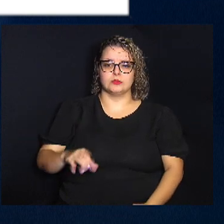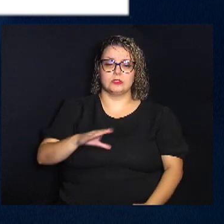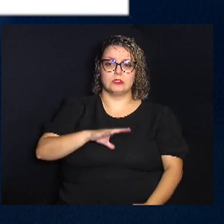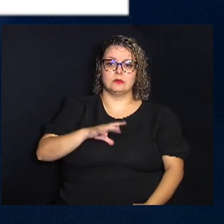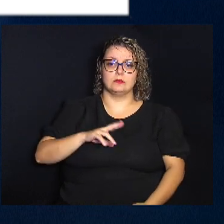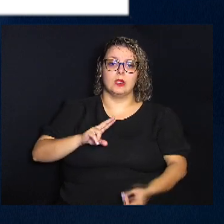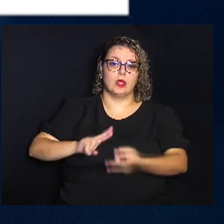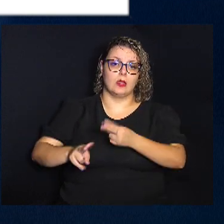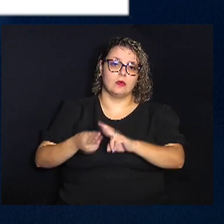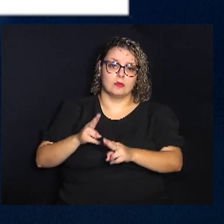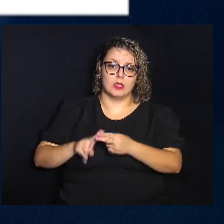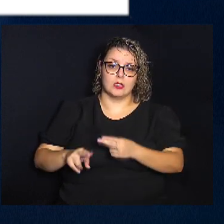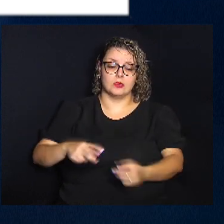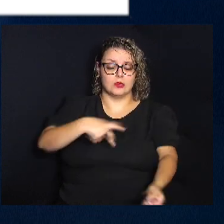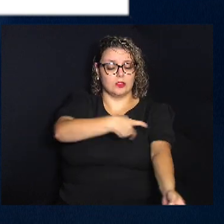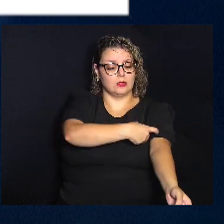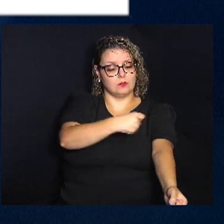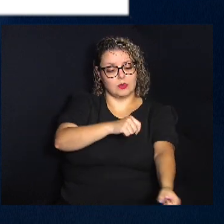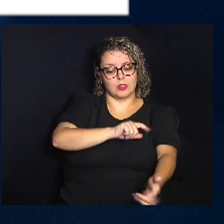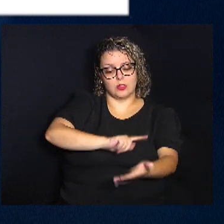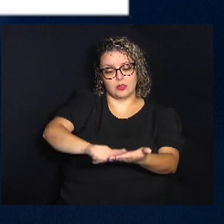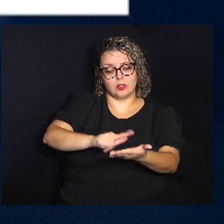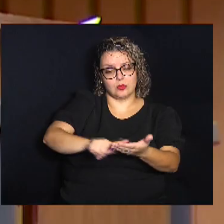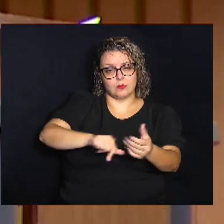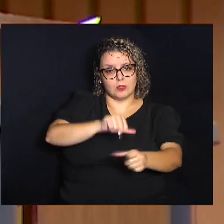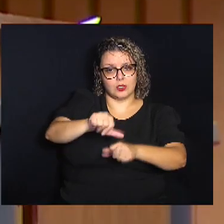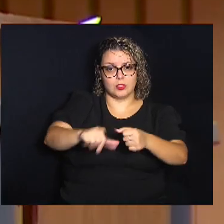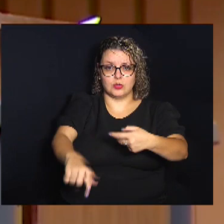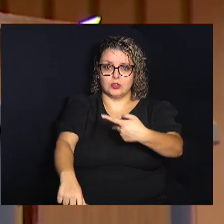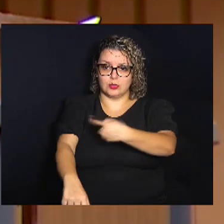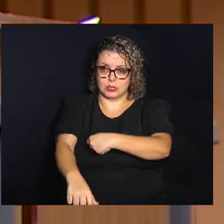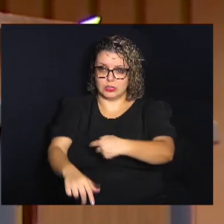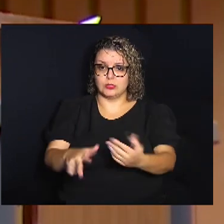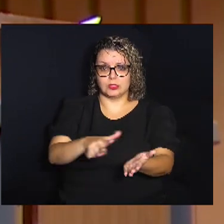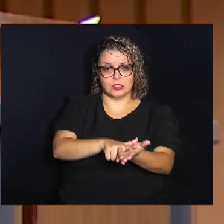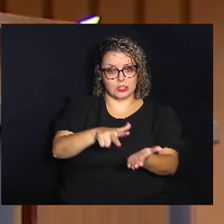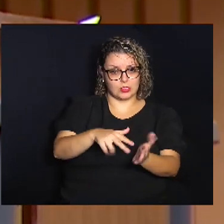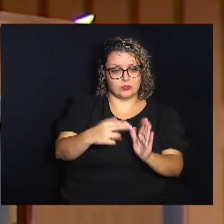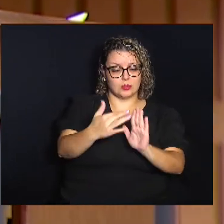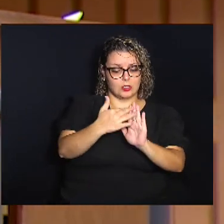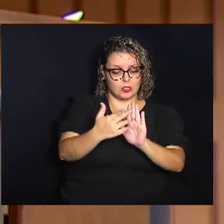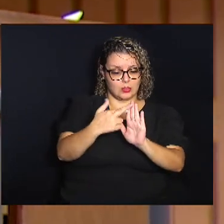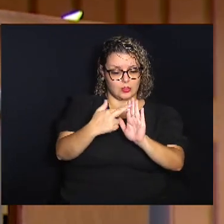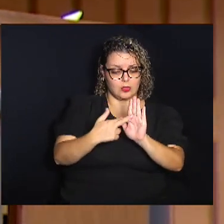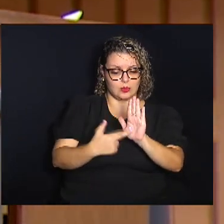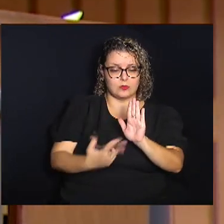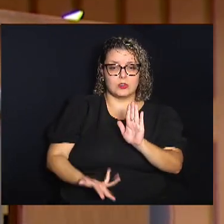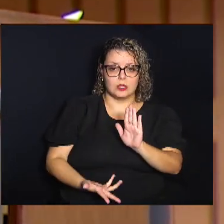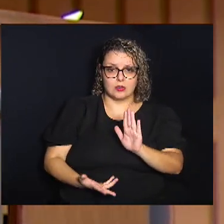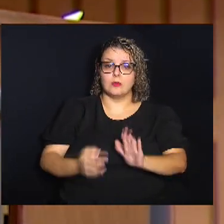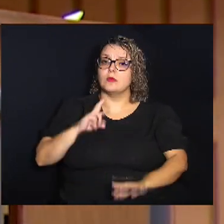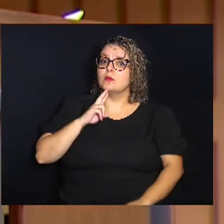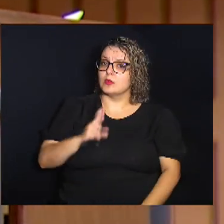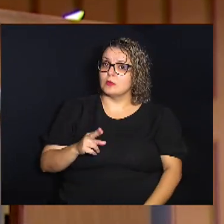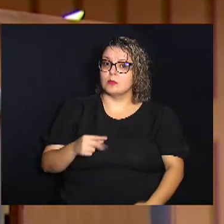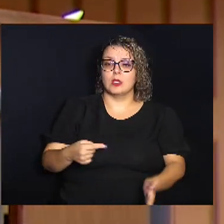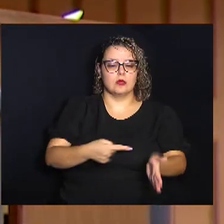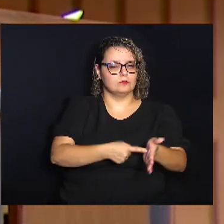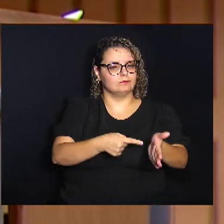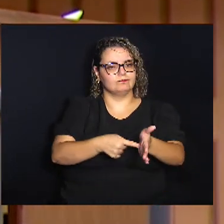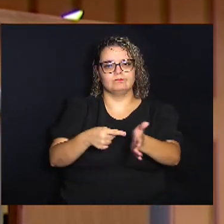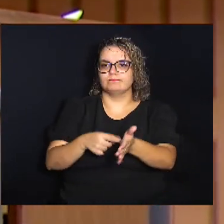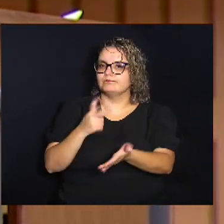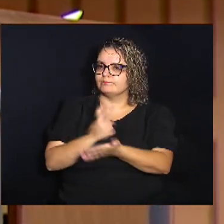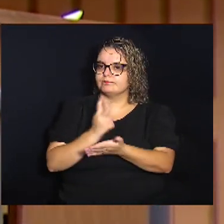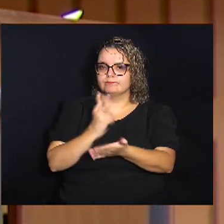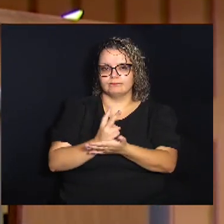a realizar a hemodiálise nos termos regimentais. A matéria foi uma resposta às constantes denúncias recebidas